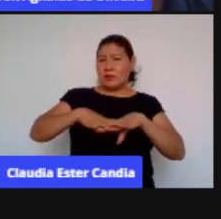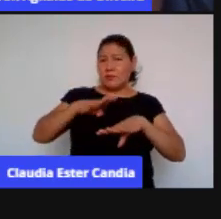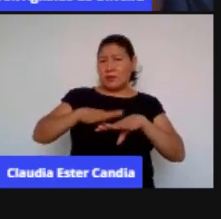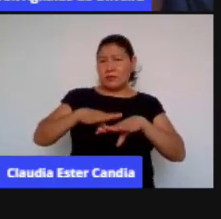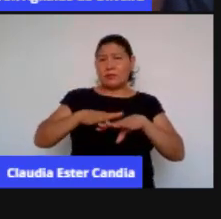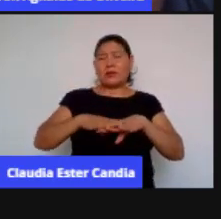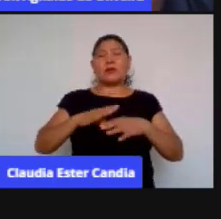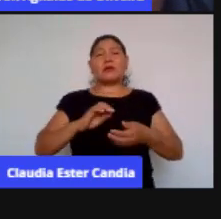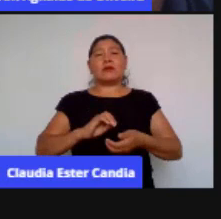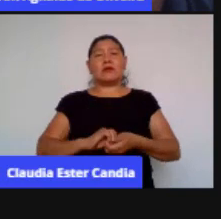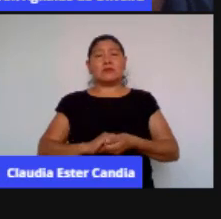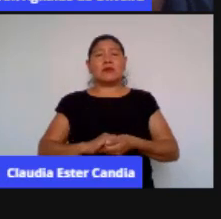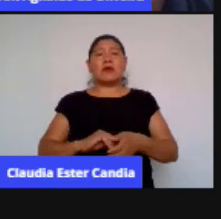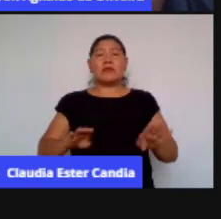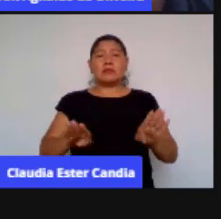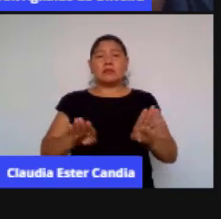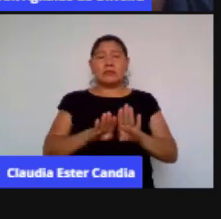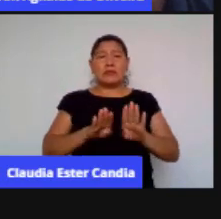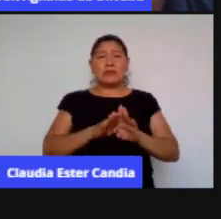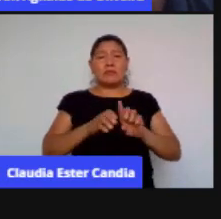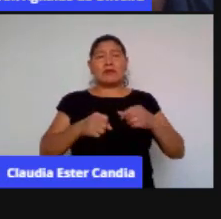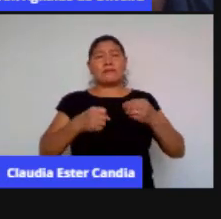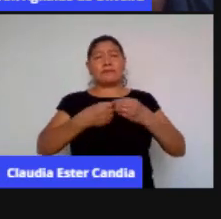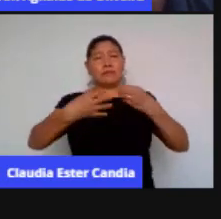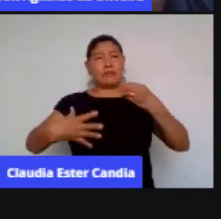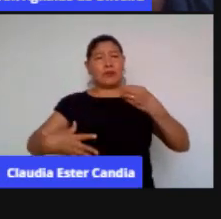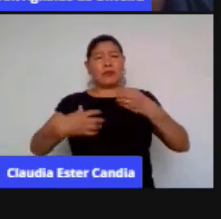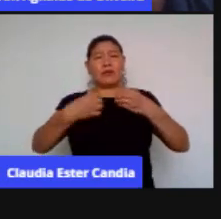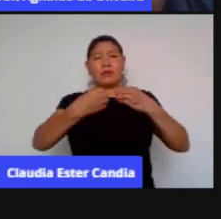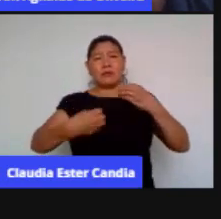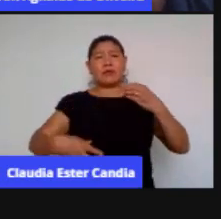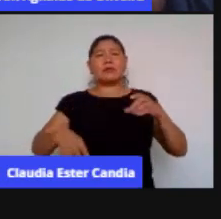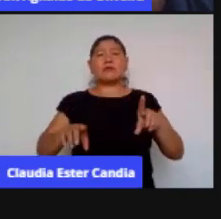matematicacg@hotmail.com, o blog da matemática,